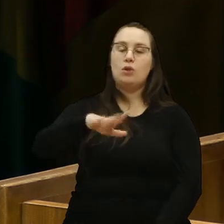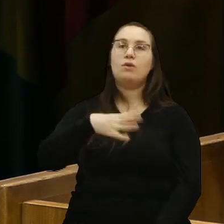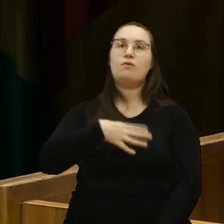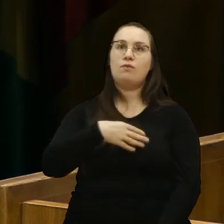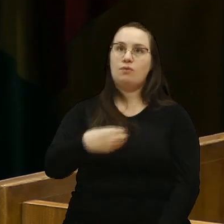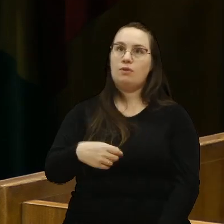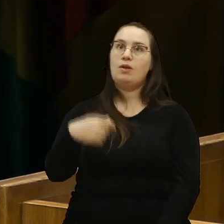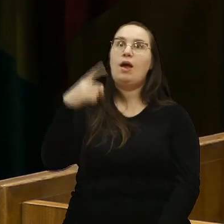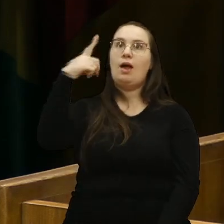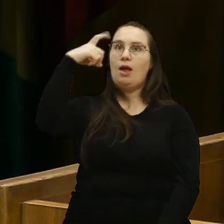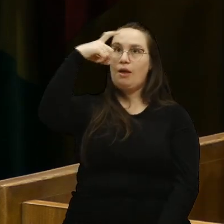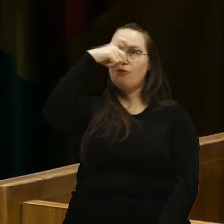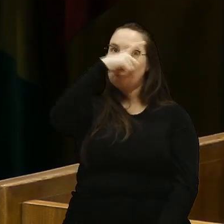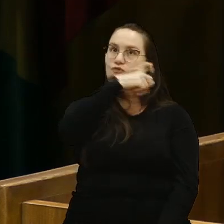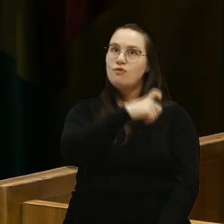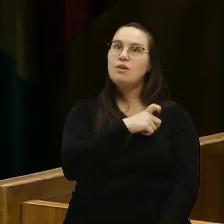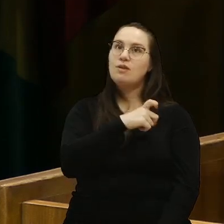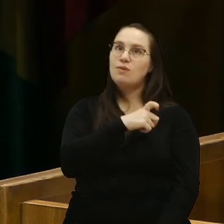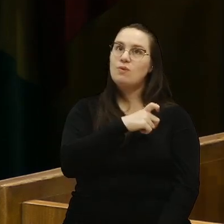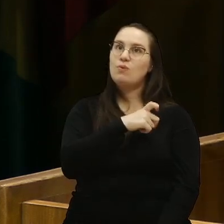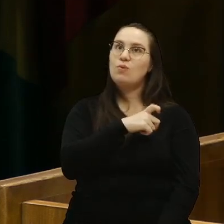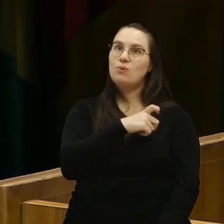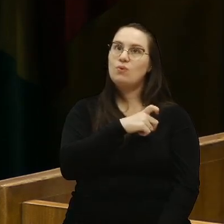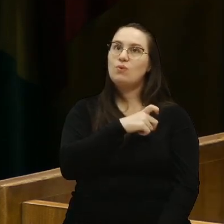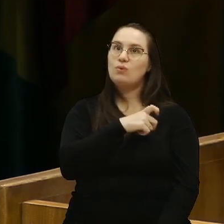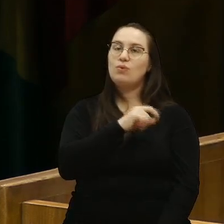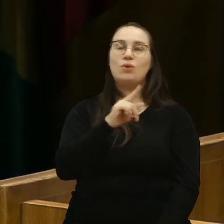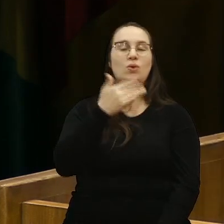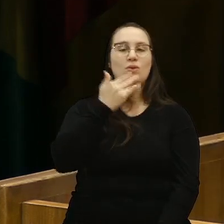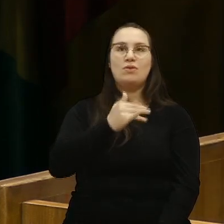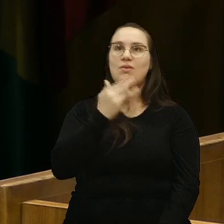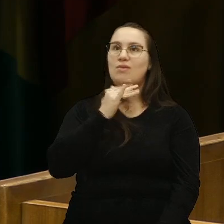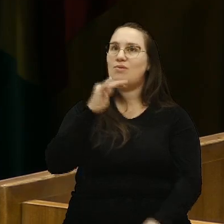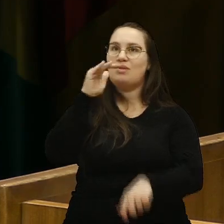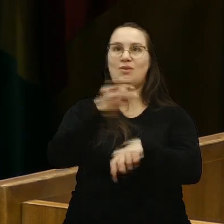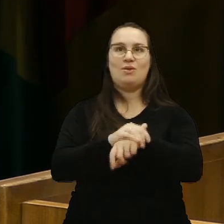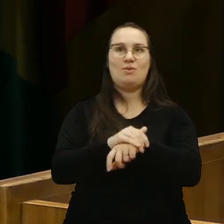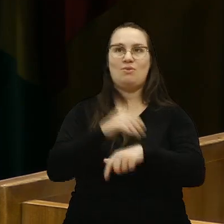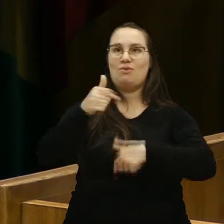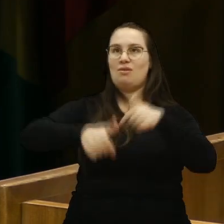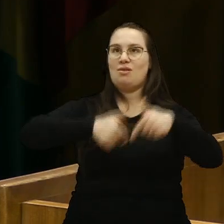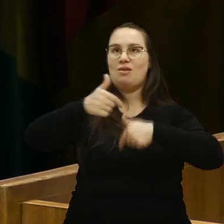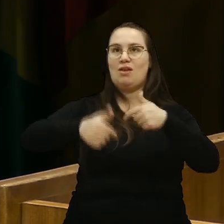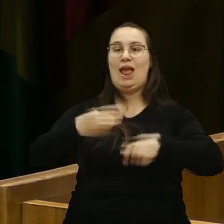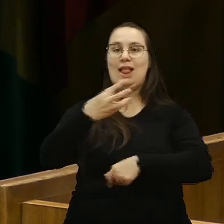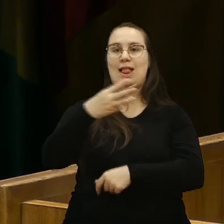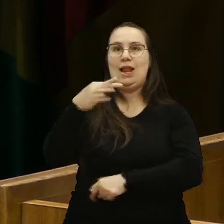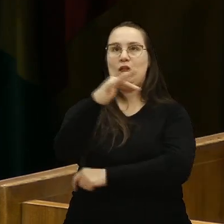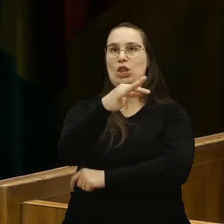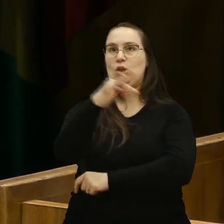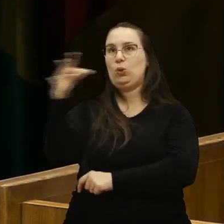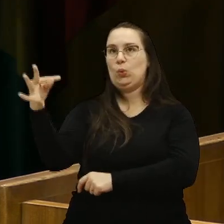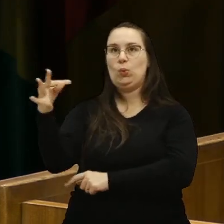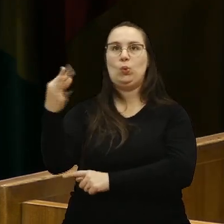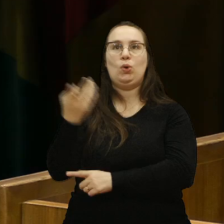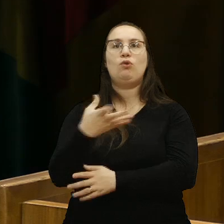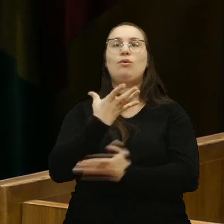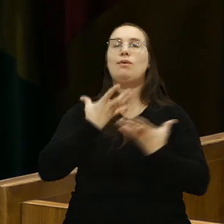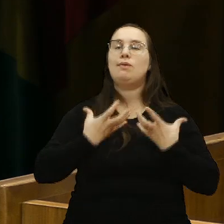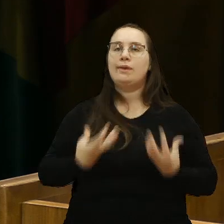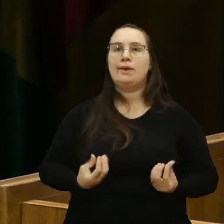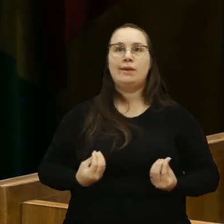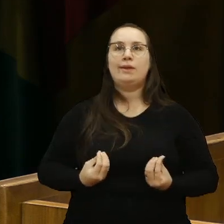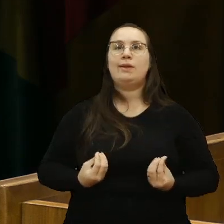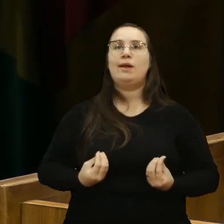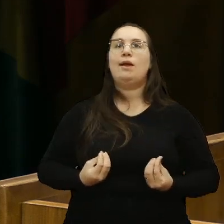né, é difícil. E as nossas crianças não têm culpa de nós trabalharmos 3 turnos, de nós estar cansado, de